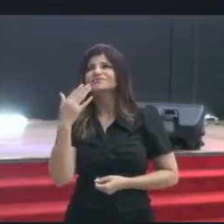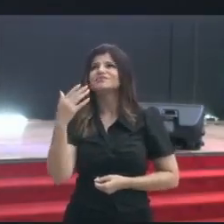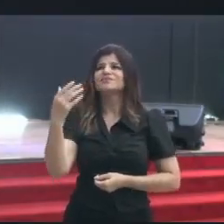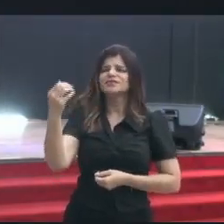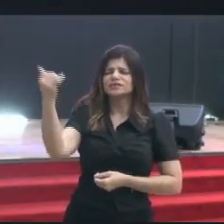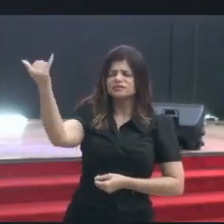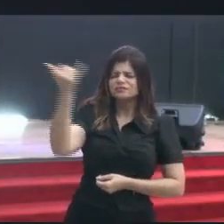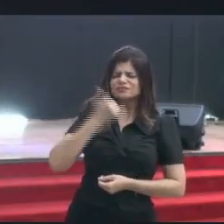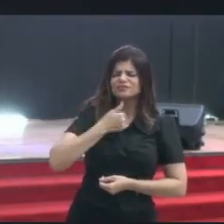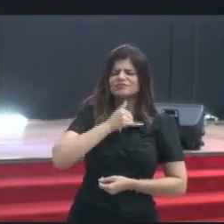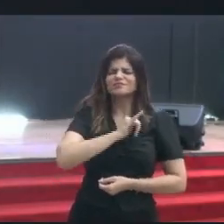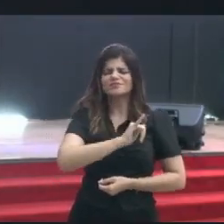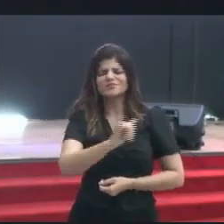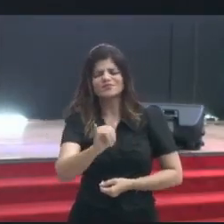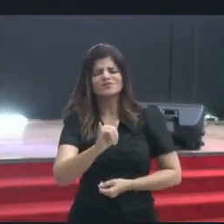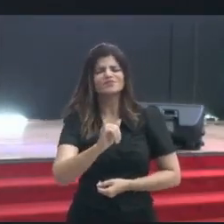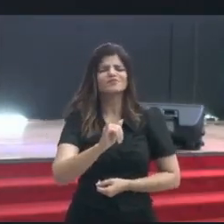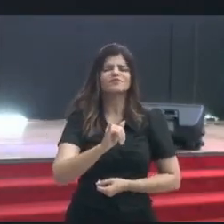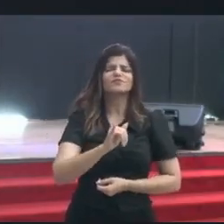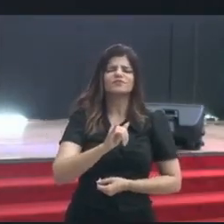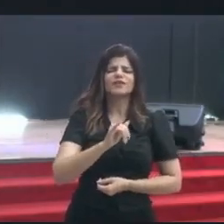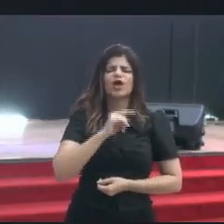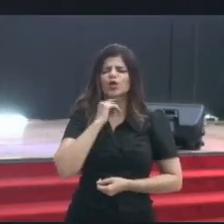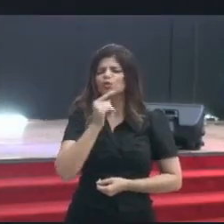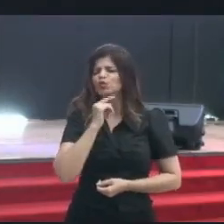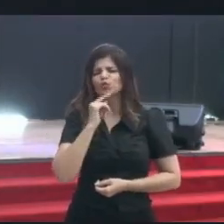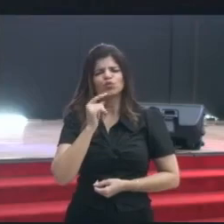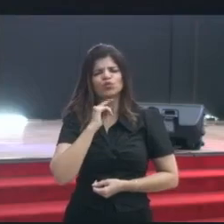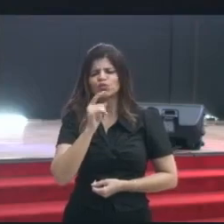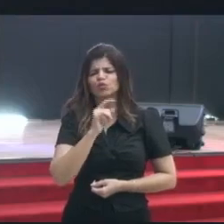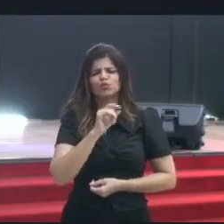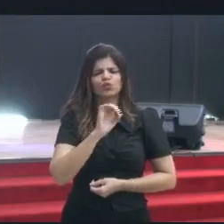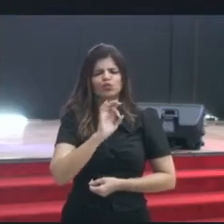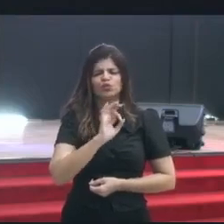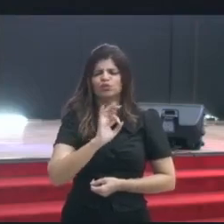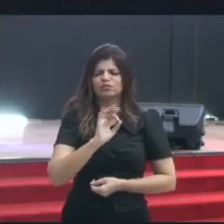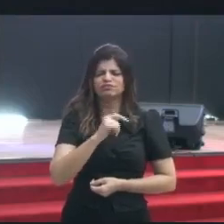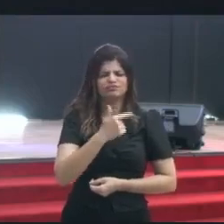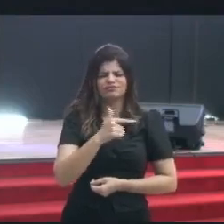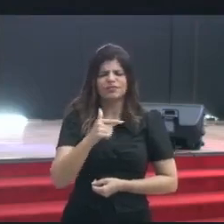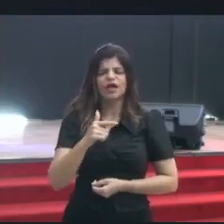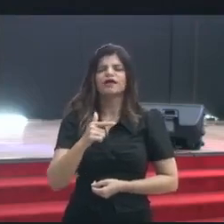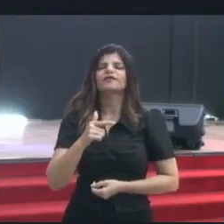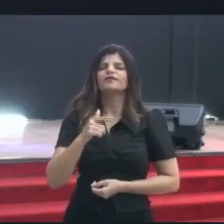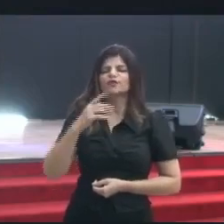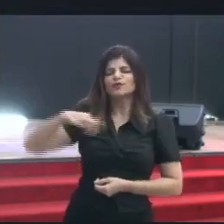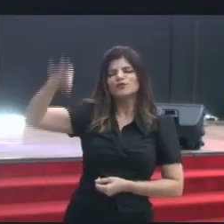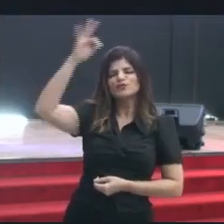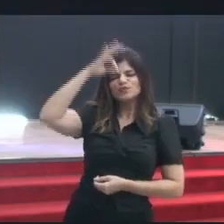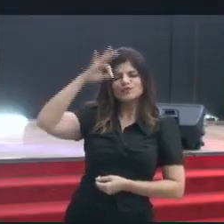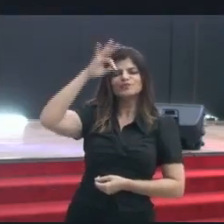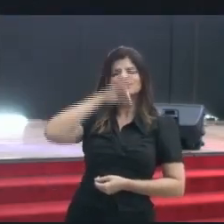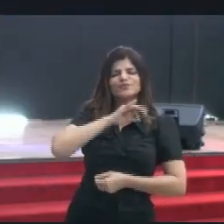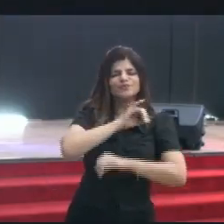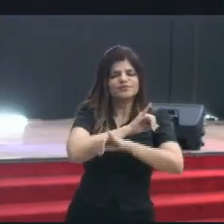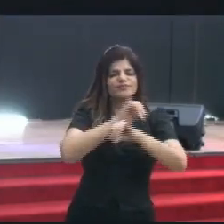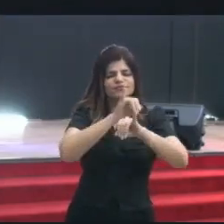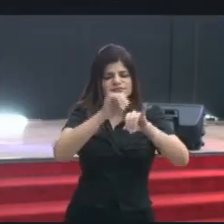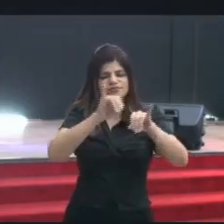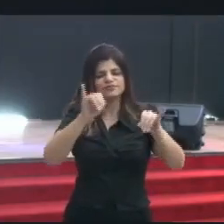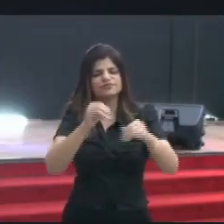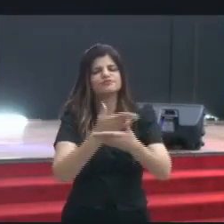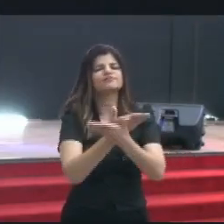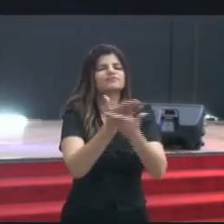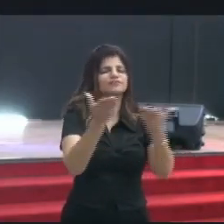conosco, que não haja dúvida de que o Teu Espírito Santo está falando diretamente com o